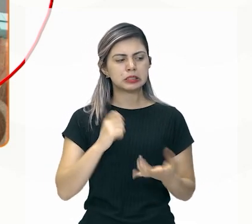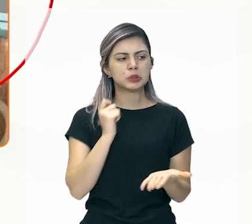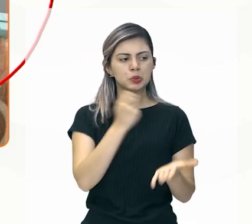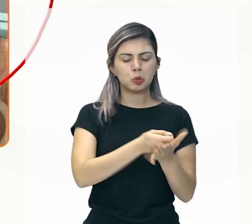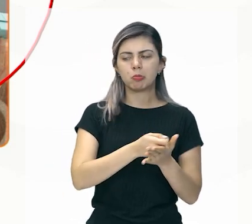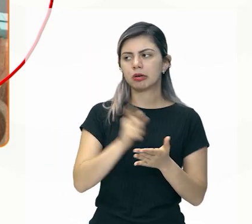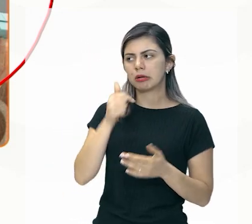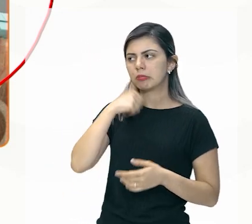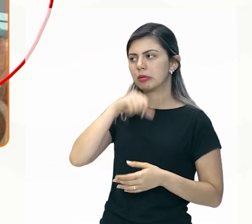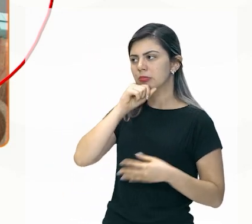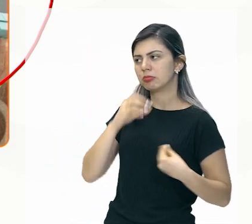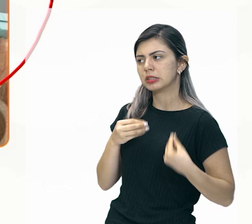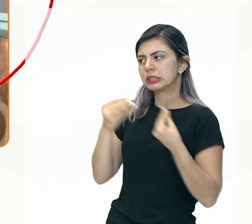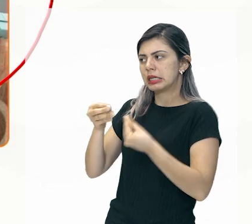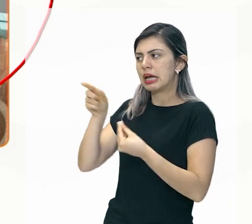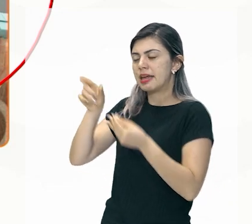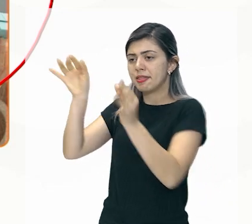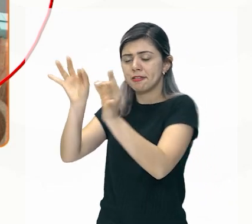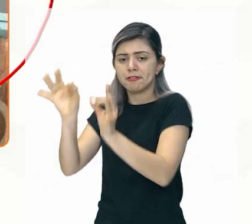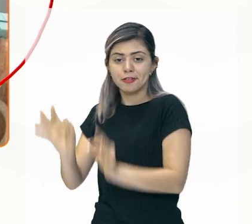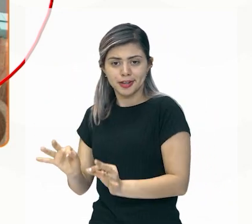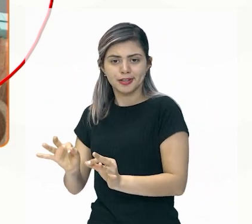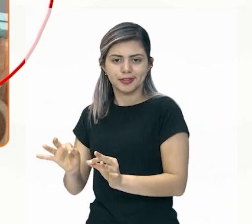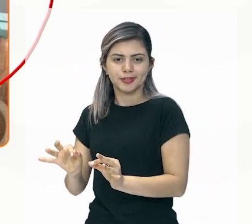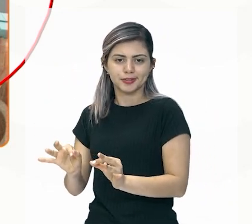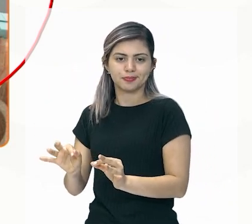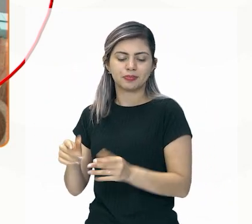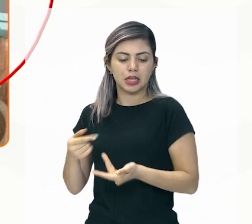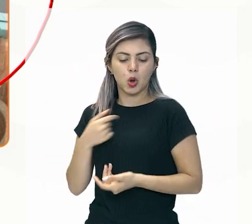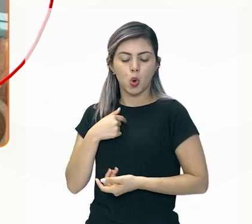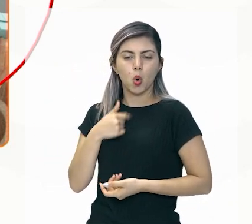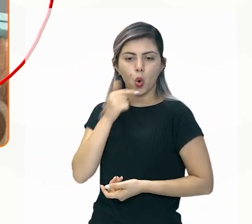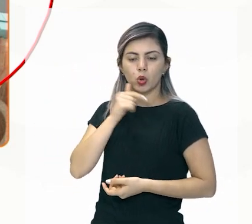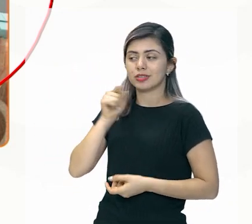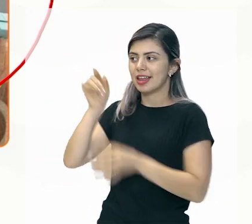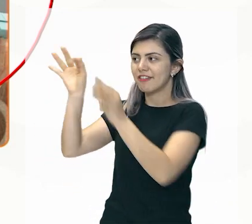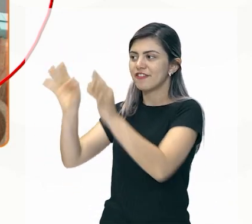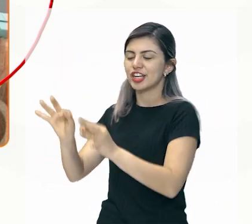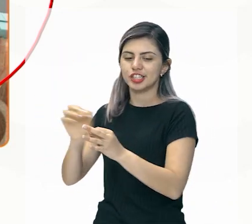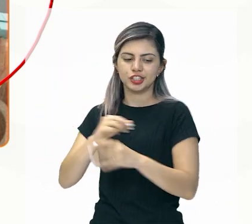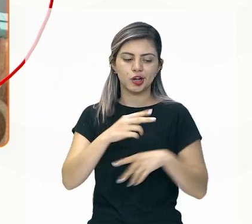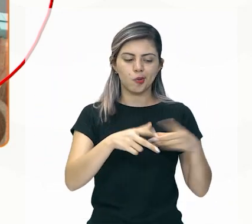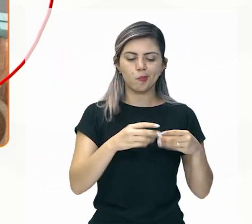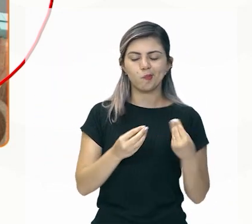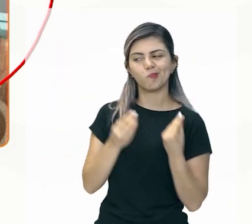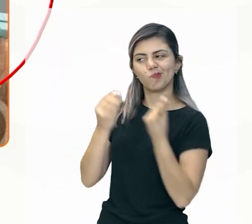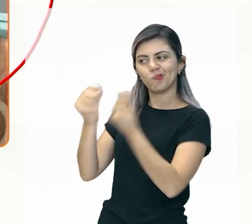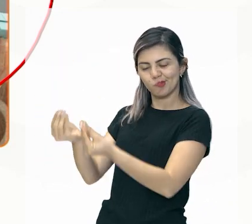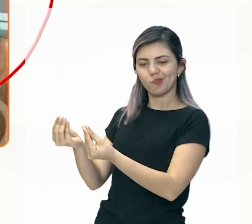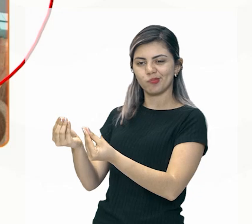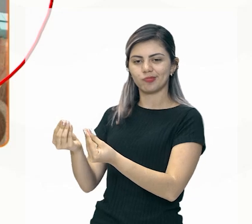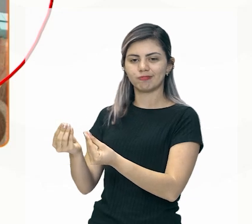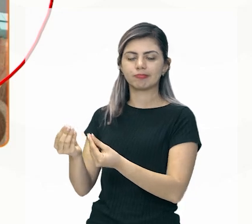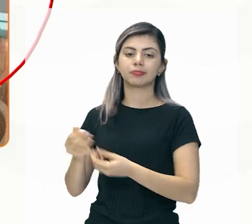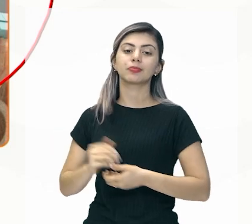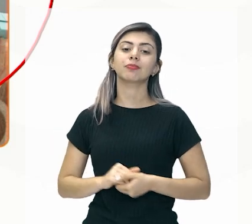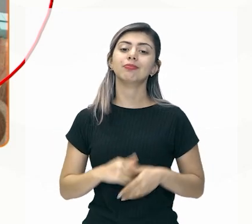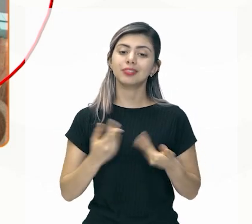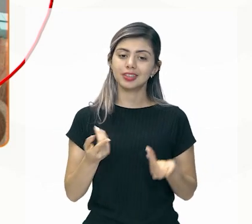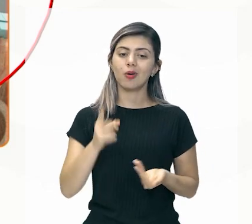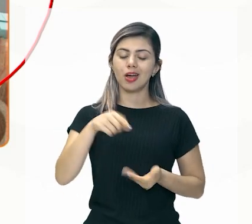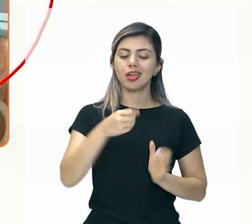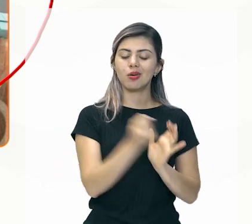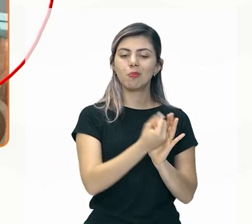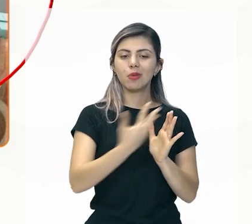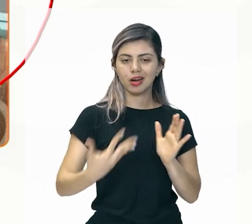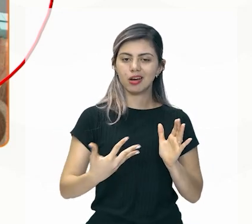preciso deixar a minha mãe feliz, eu preciso fazer a minha mãe feliz e eu só vou conseguir isso dando uma semi-joia de qualidade para ela, né? Então é essa